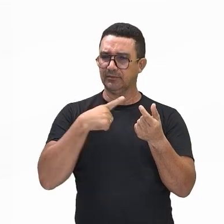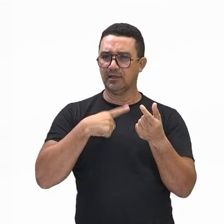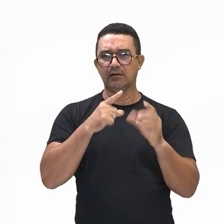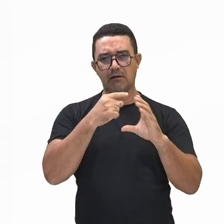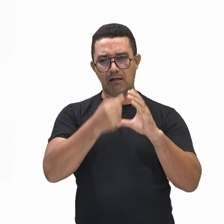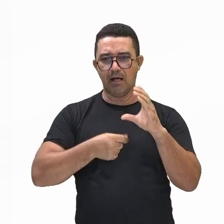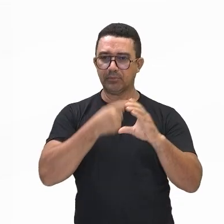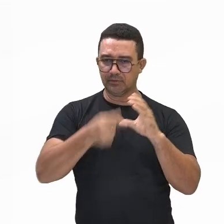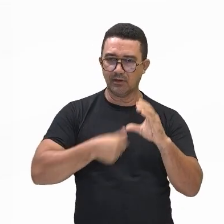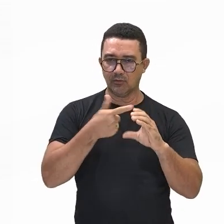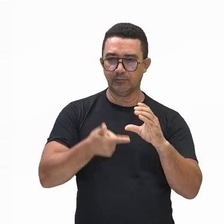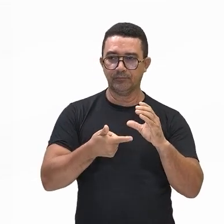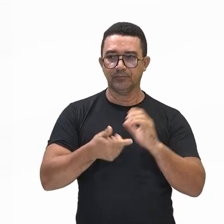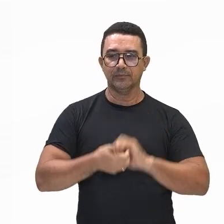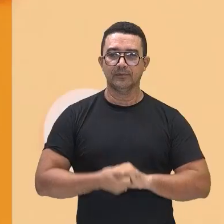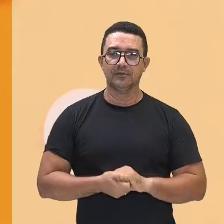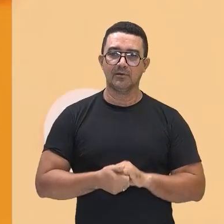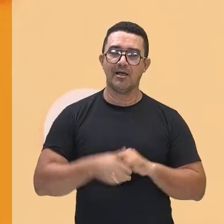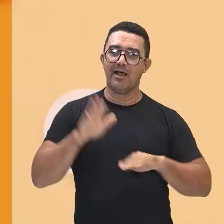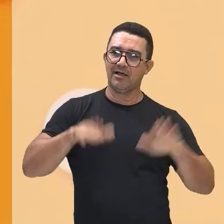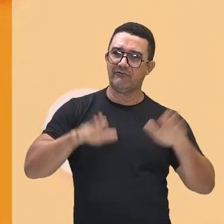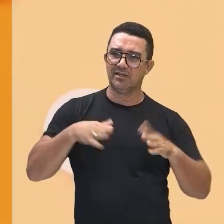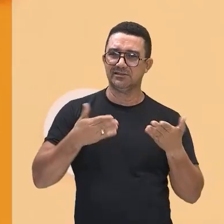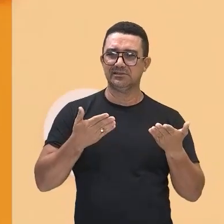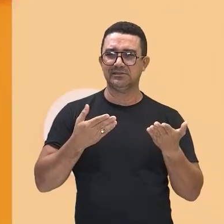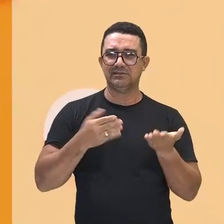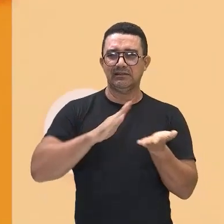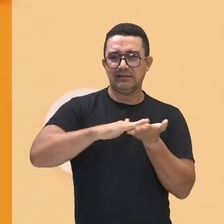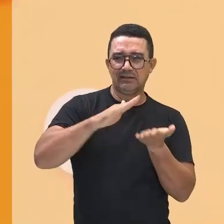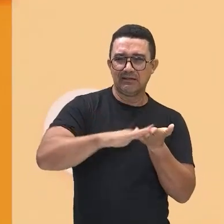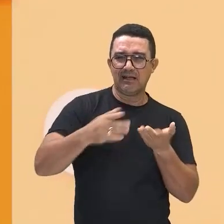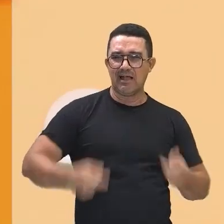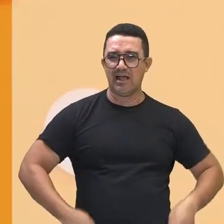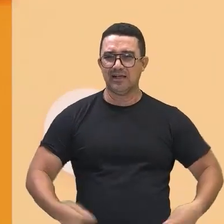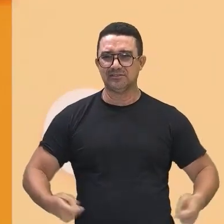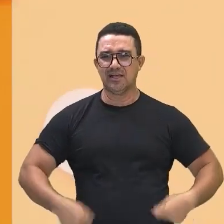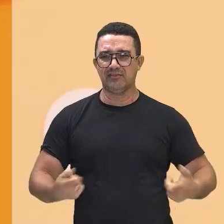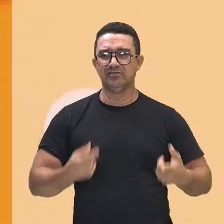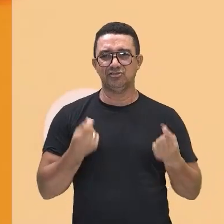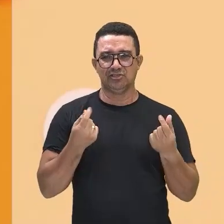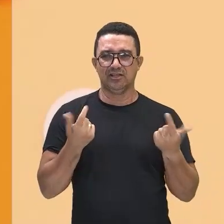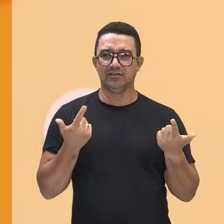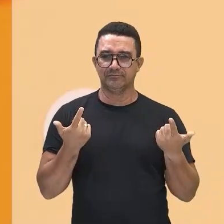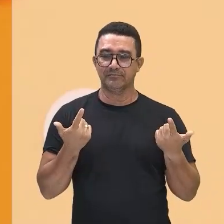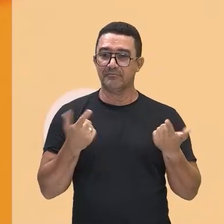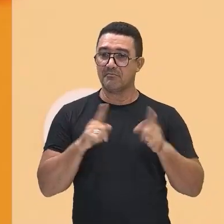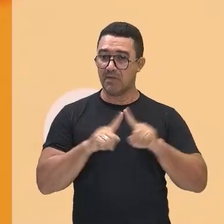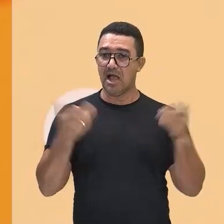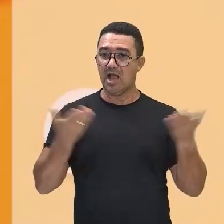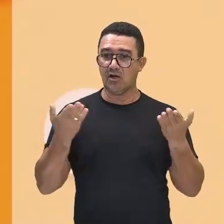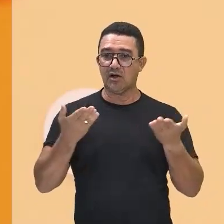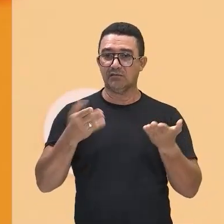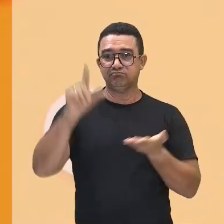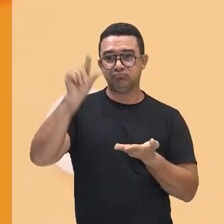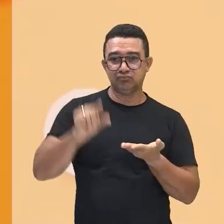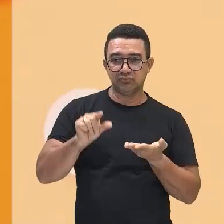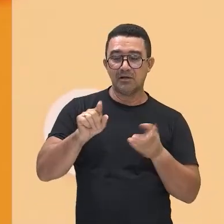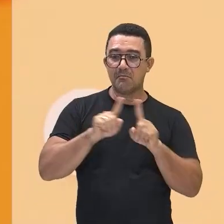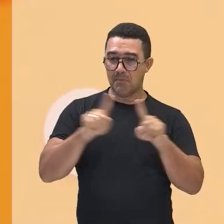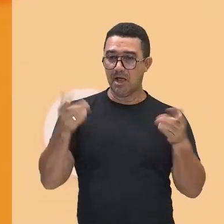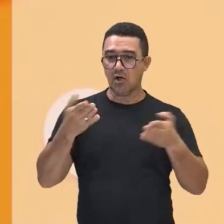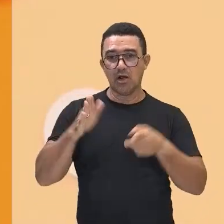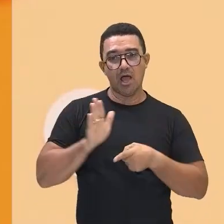um determinado local ali fazendo alguma atividade, hoje em dia com os recursos que se tem, acaba diminuindo, ajudando ali